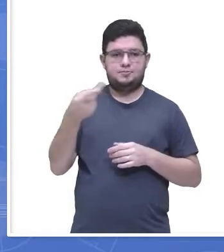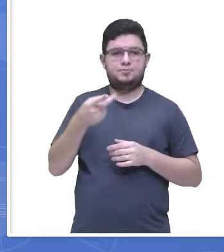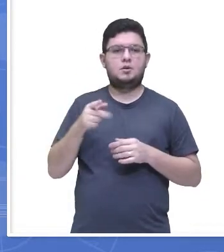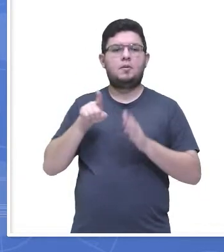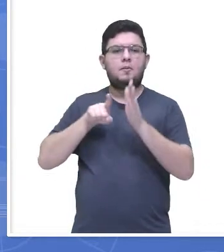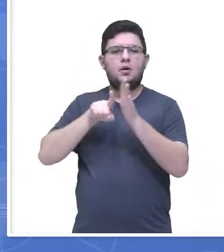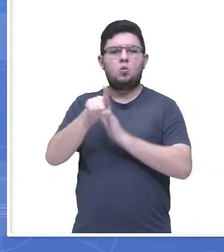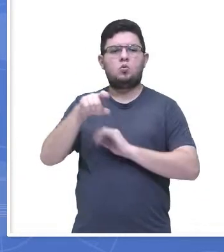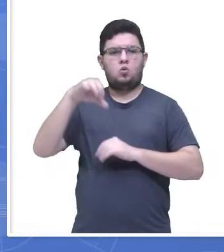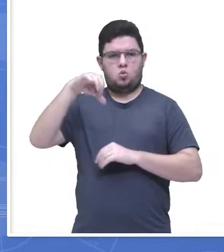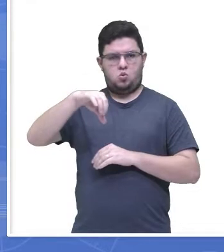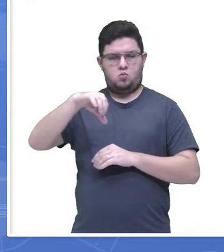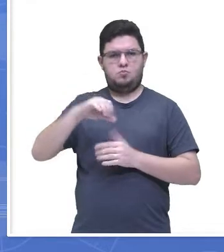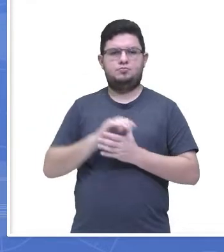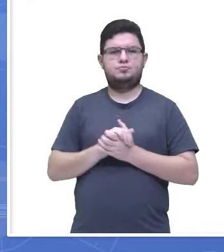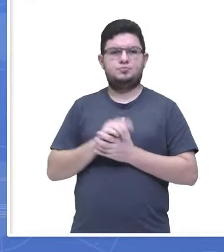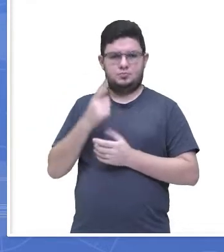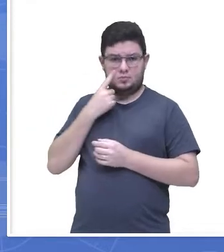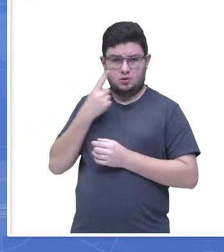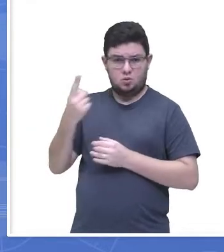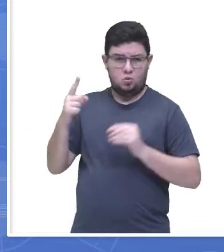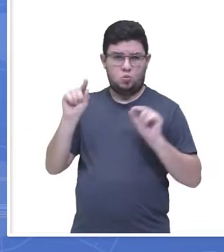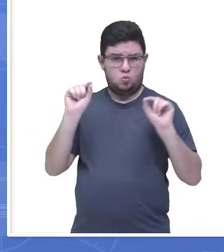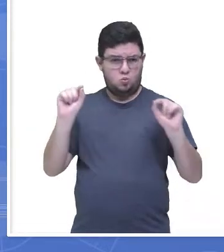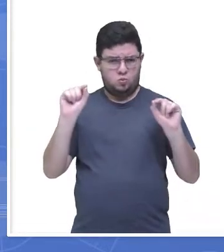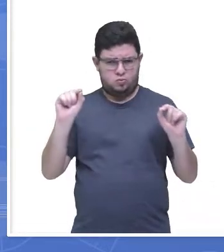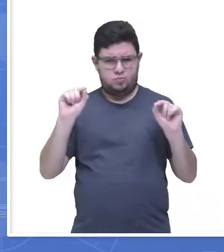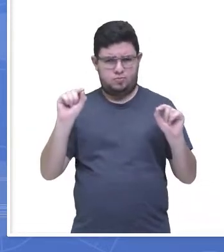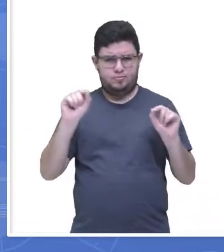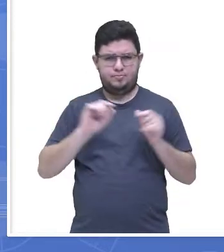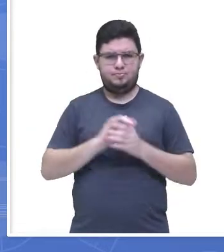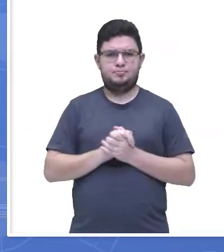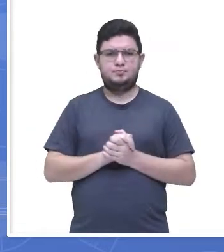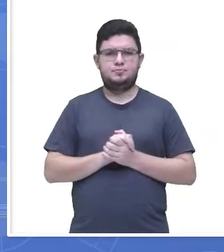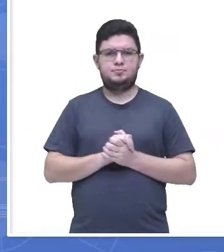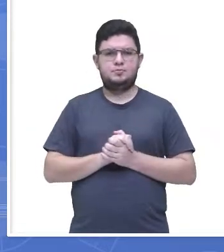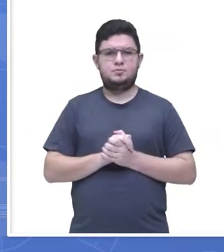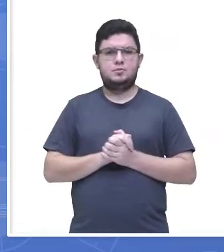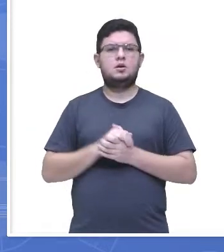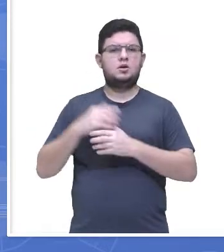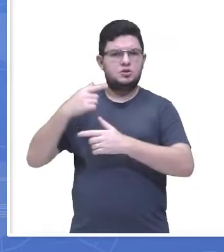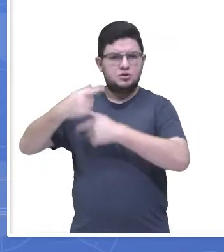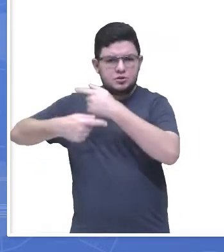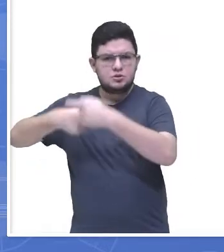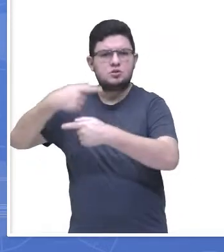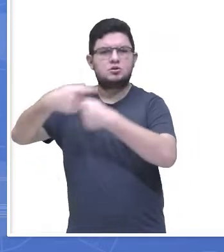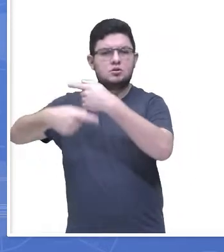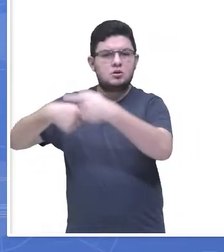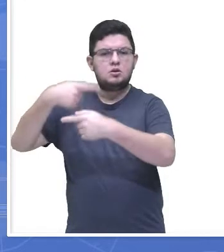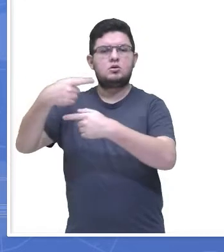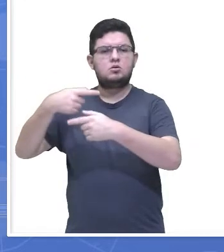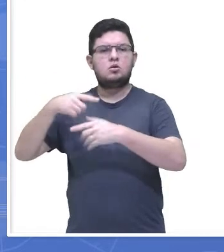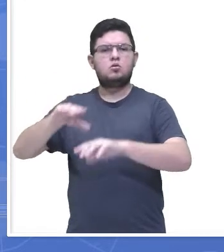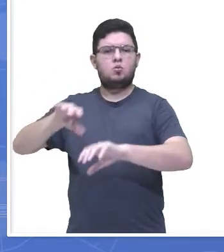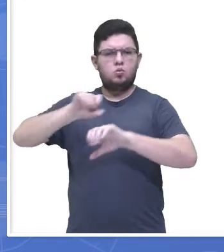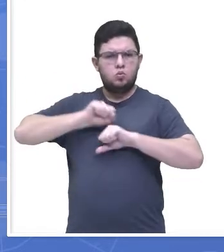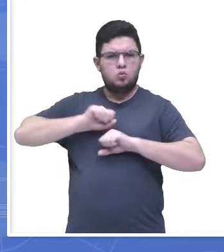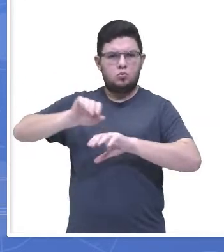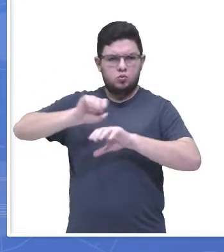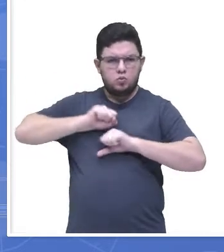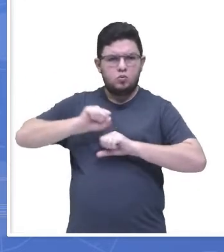muito salutar frisar para vocês que a independência dos Estados Unidos teve como base ideológica, digamos assim,